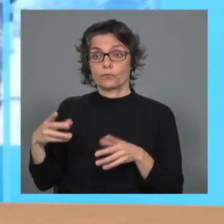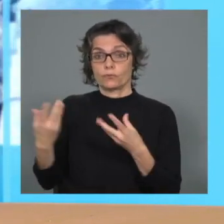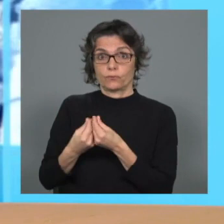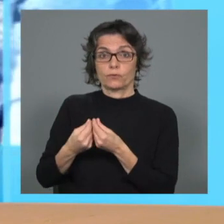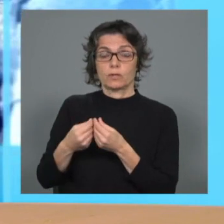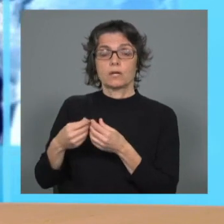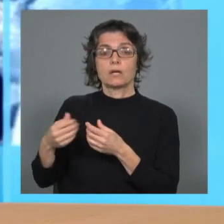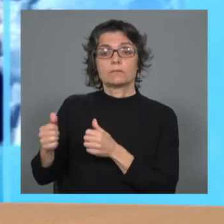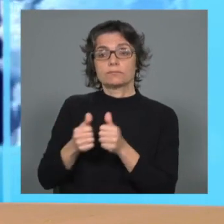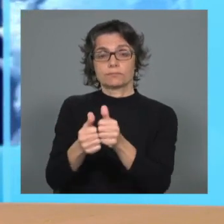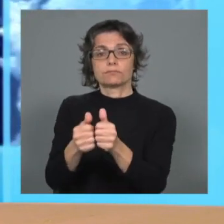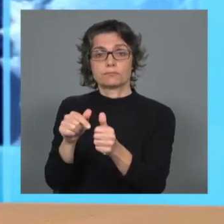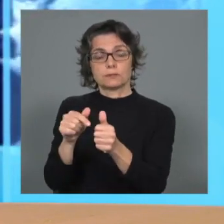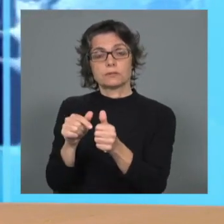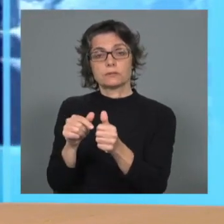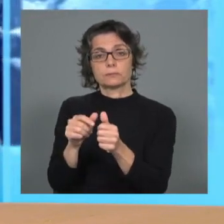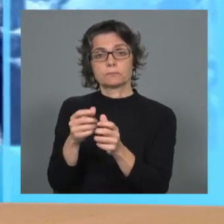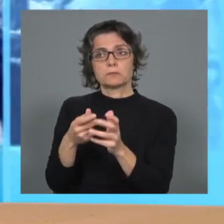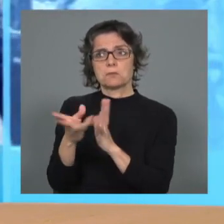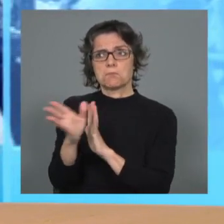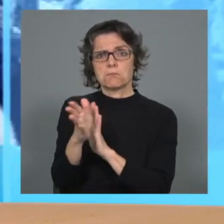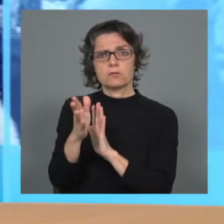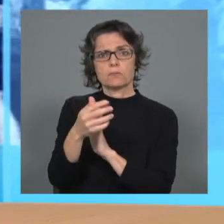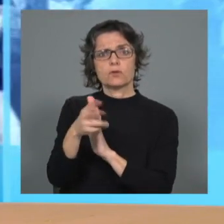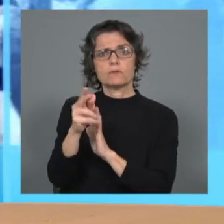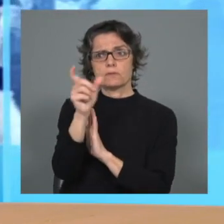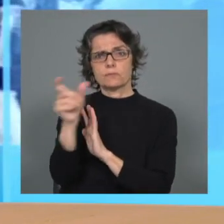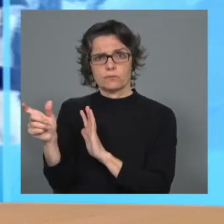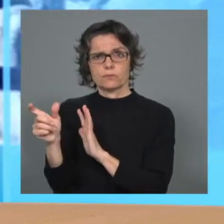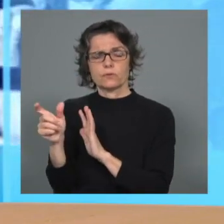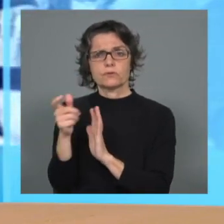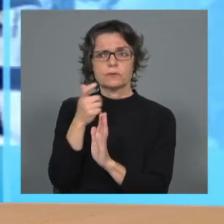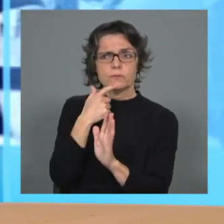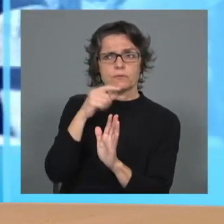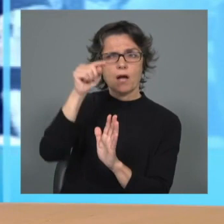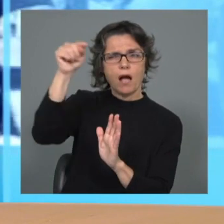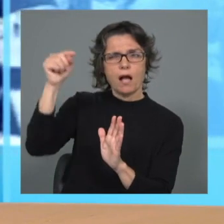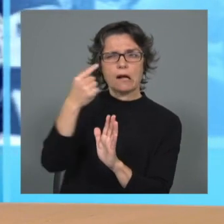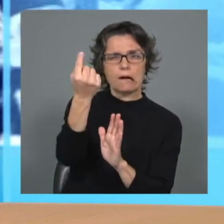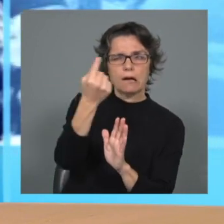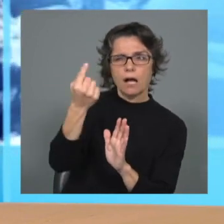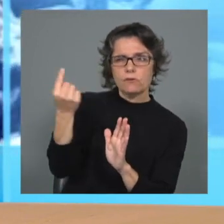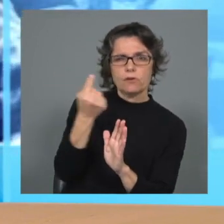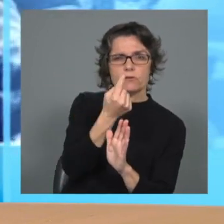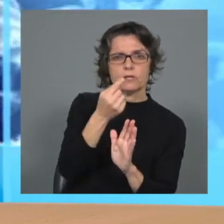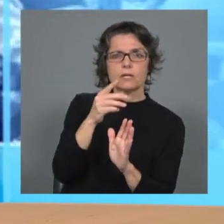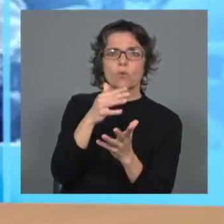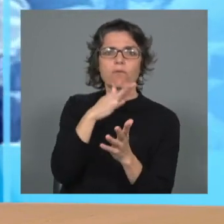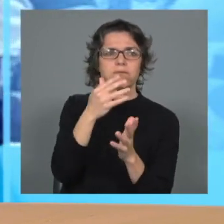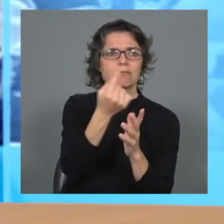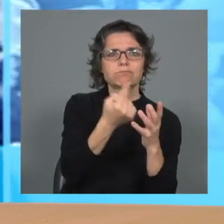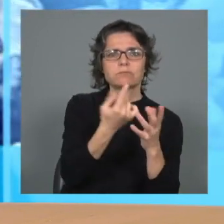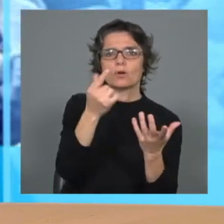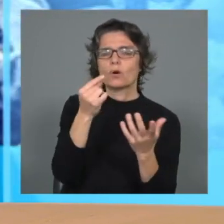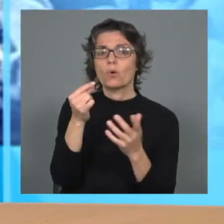pessoas de todo o concelho, que fui detectando que estavam isoladas, ou viviam sós, ou casais